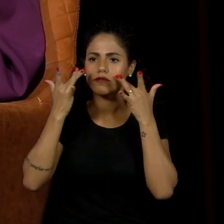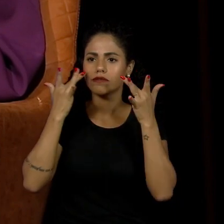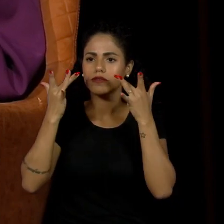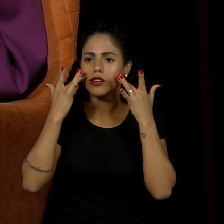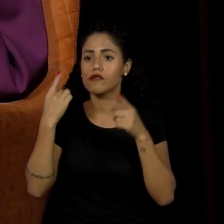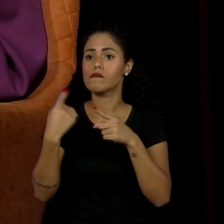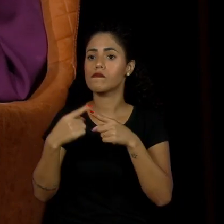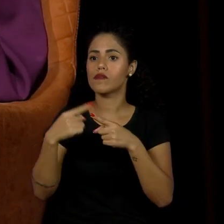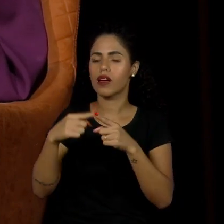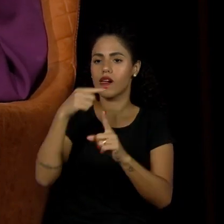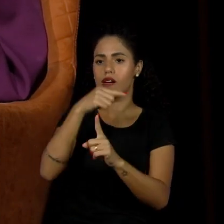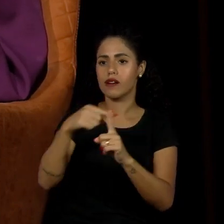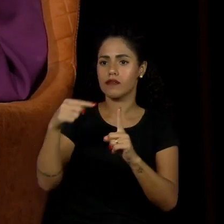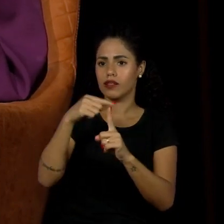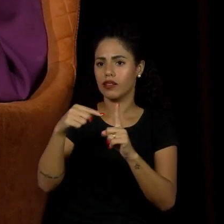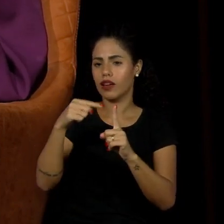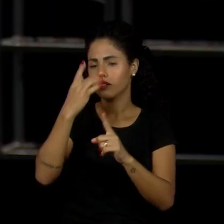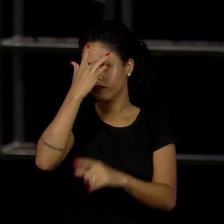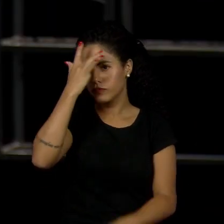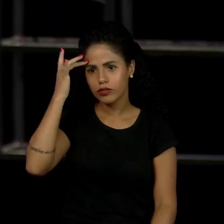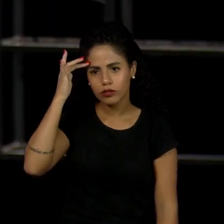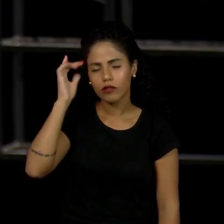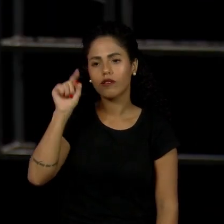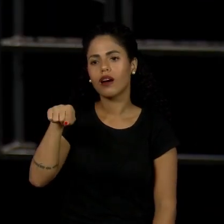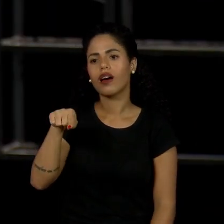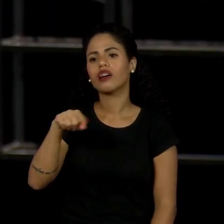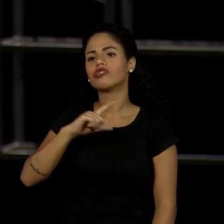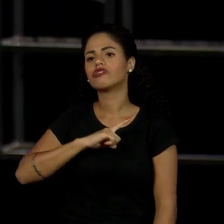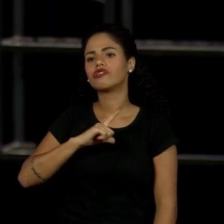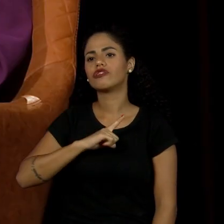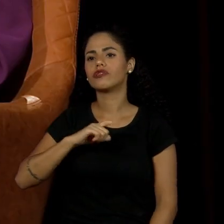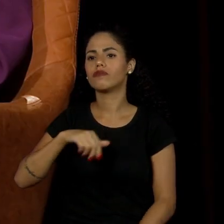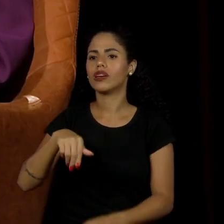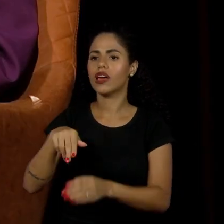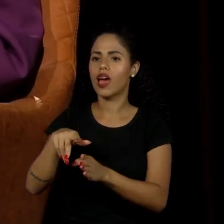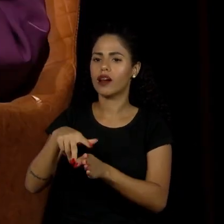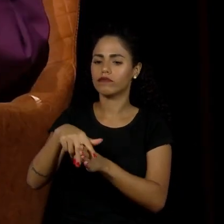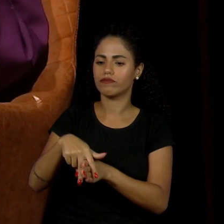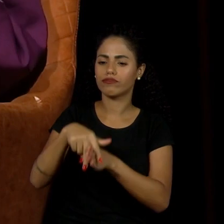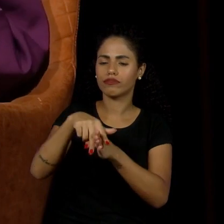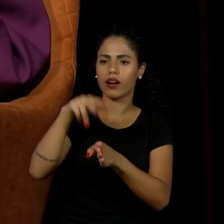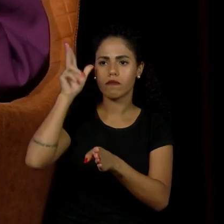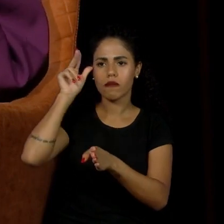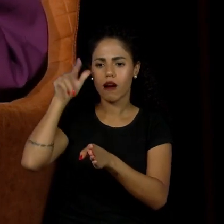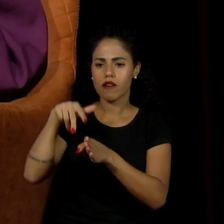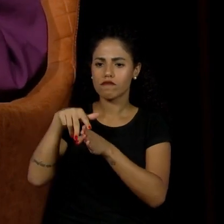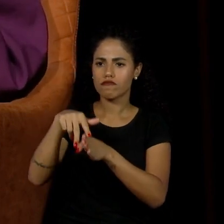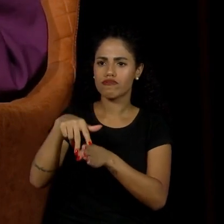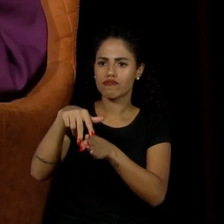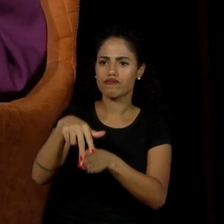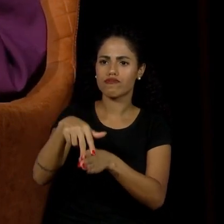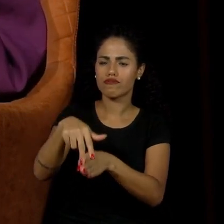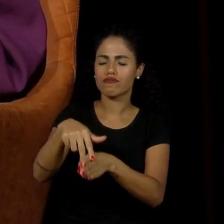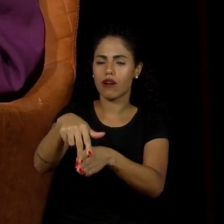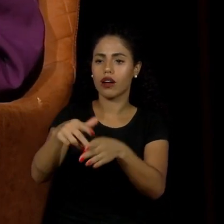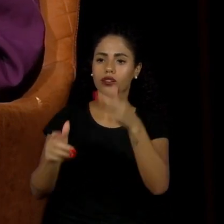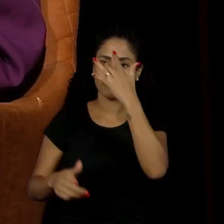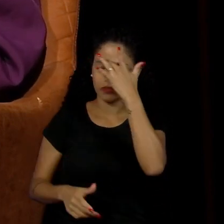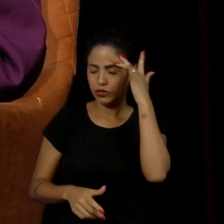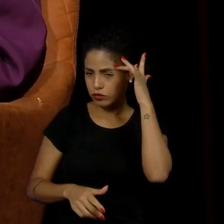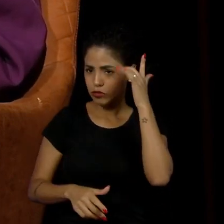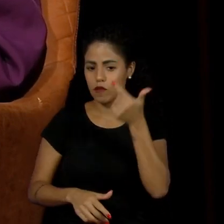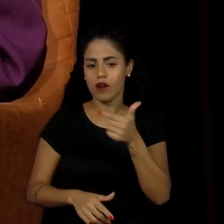bailarino era um cavalo, né? Eram cavaleiros. E a outra metade era a pessoa.